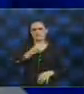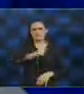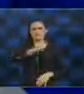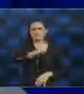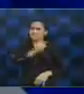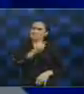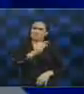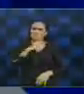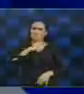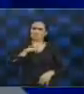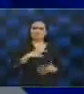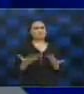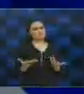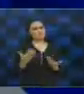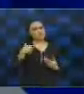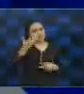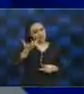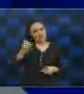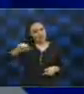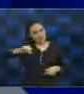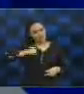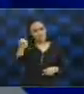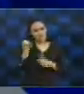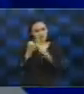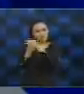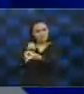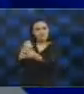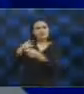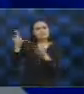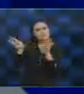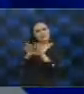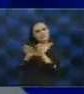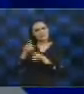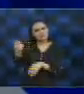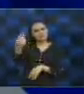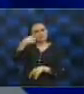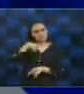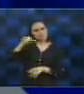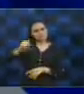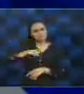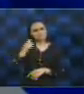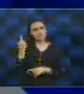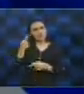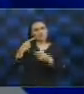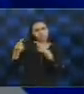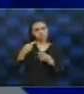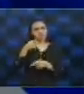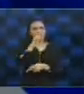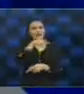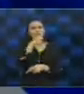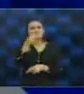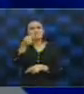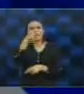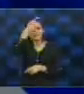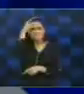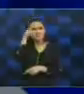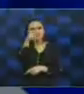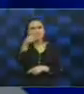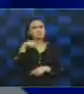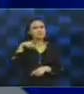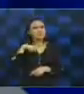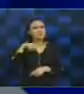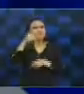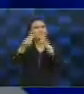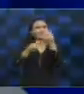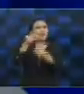para respeitá-lo e para ser respeitado por eles. E para respeitar, sobretudo, o mediador, e mais que o mediador, que está me ouvindo em casa. Nós vamos,